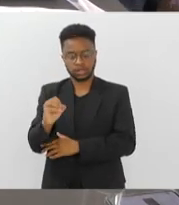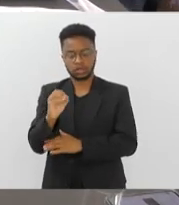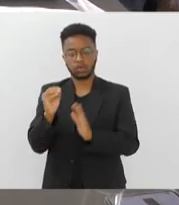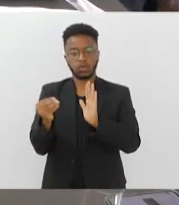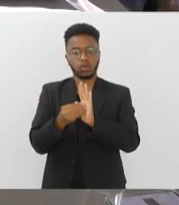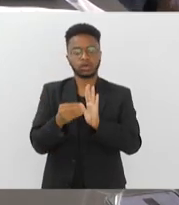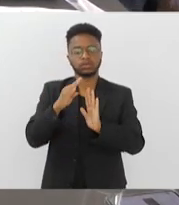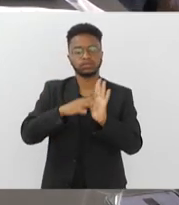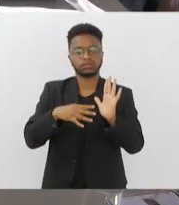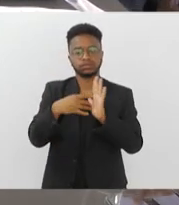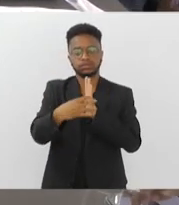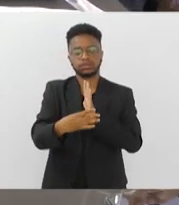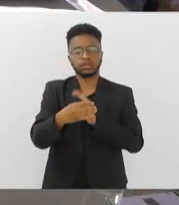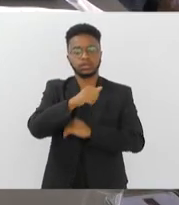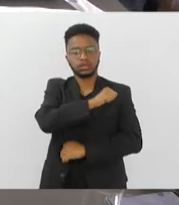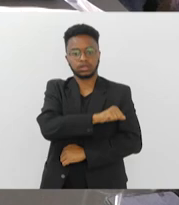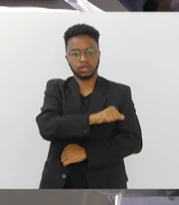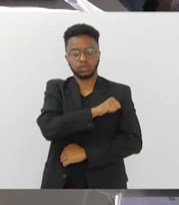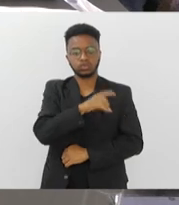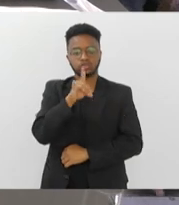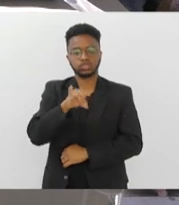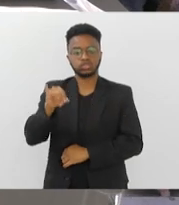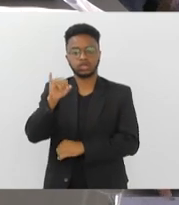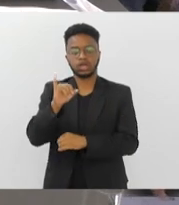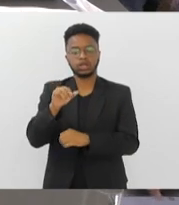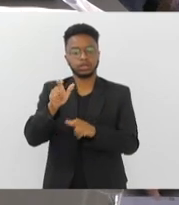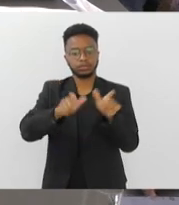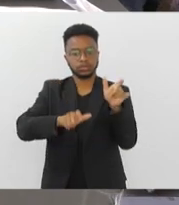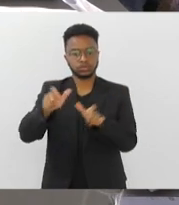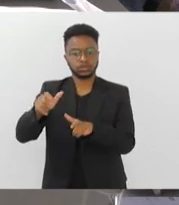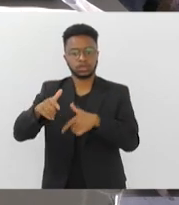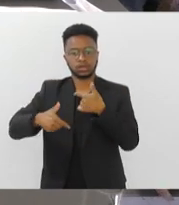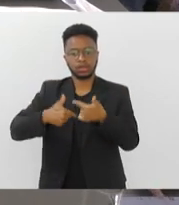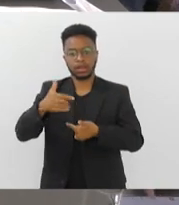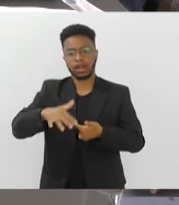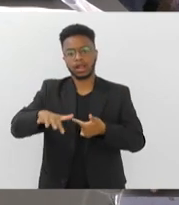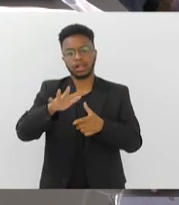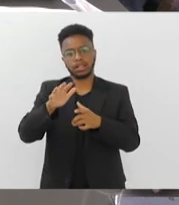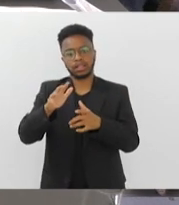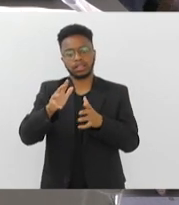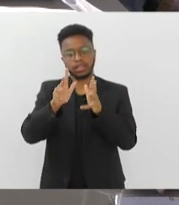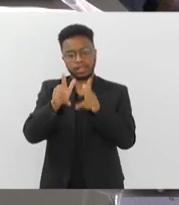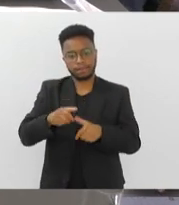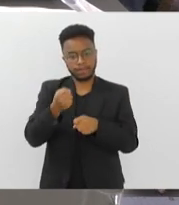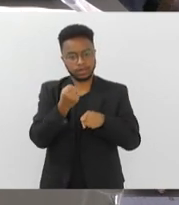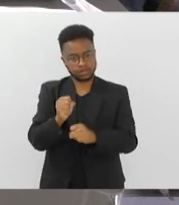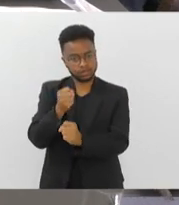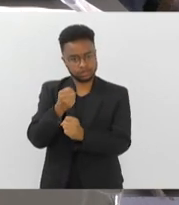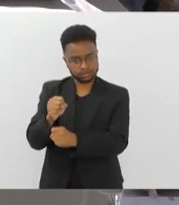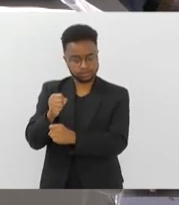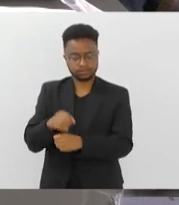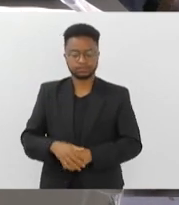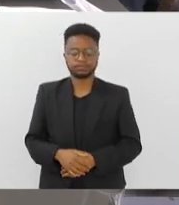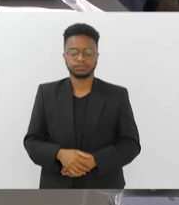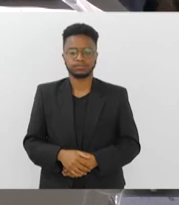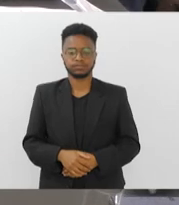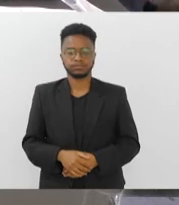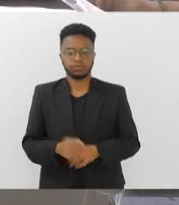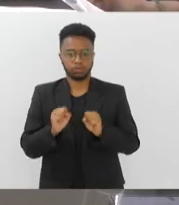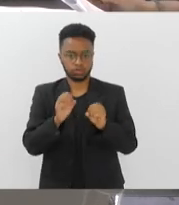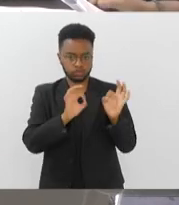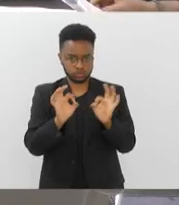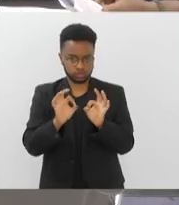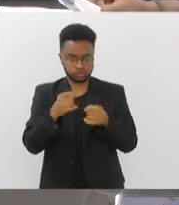o Dia Estadual do Auxiliar de Serviços Gerais, na forma que menciona. O parecer, deputado doutor Serginho, é pela constitucionalidade, em discussão. Não havendo quem